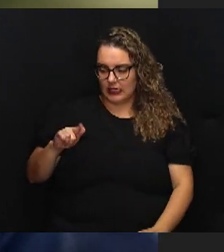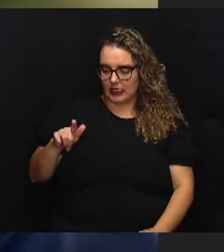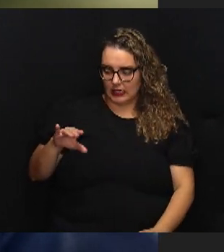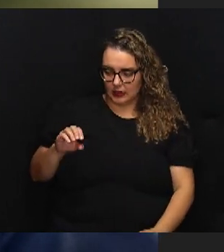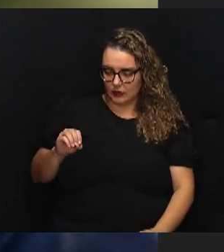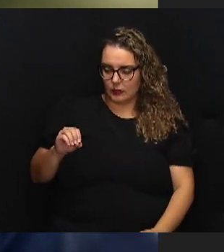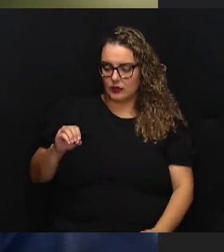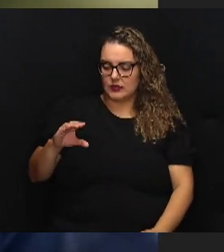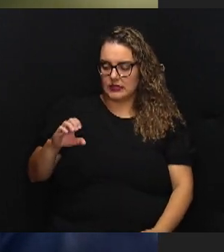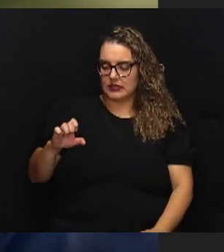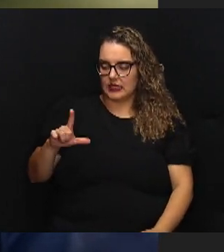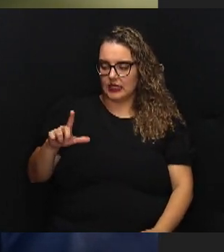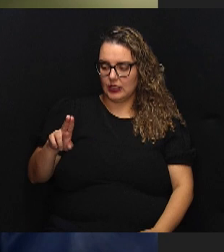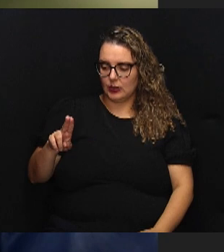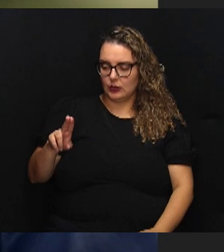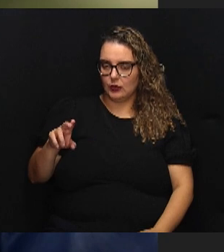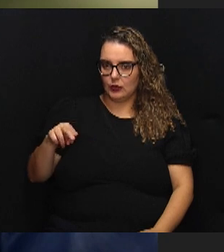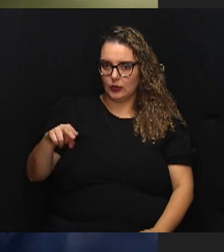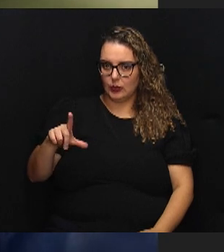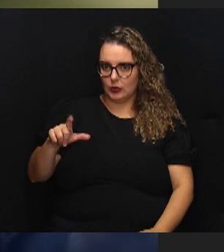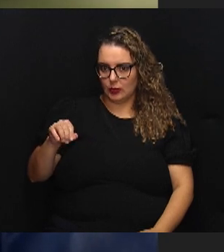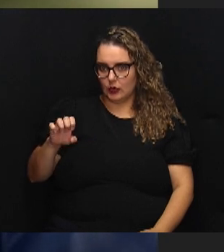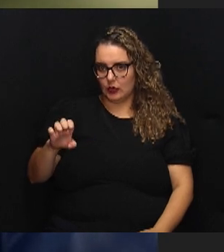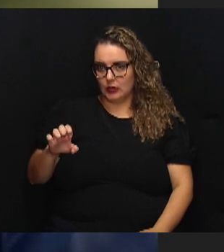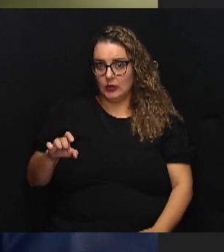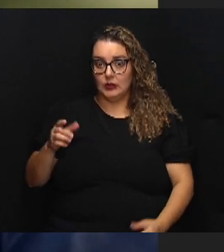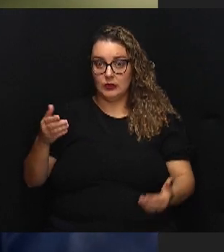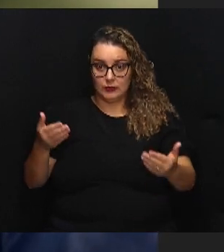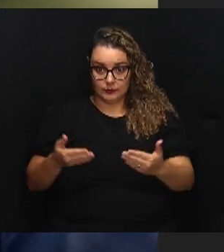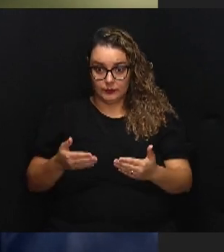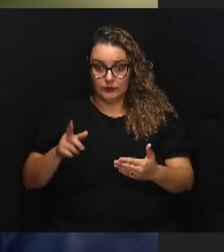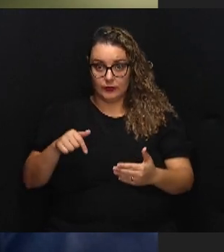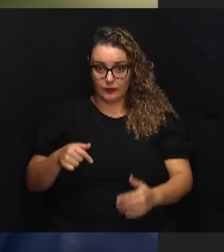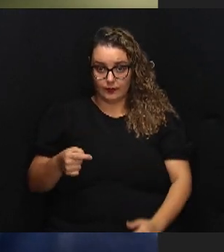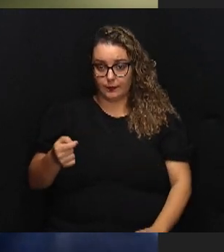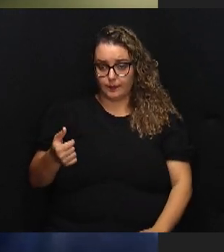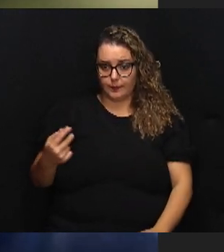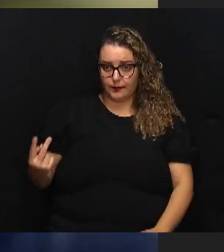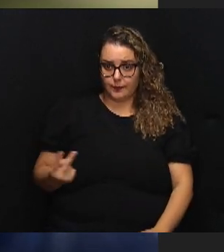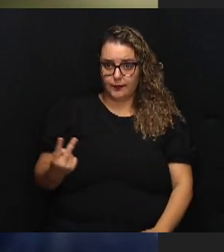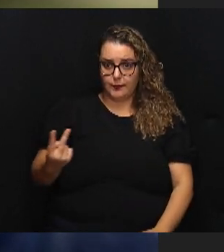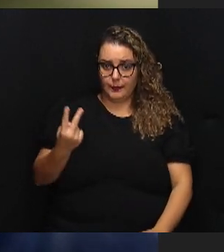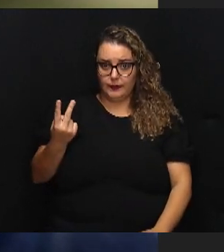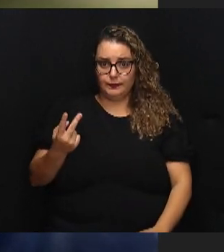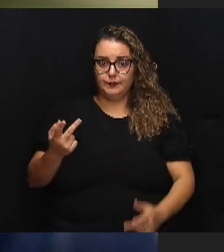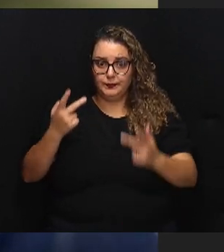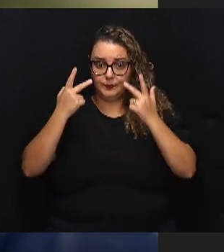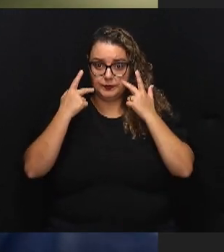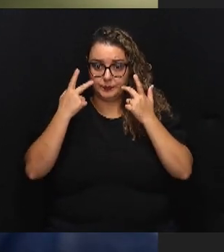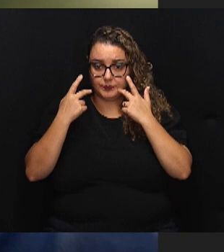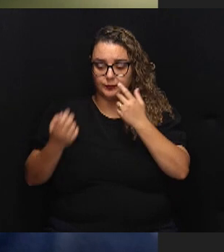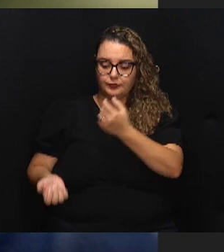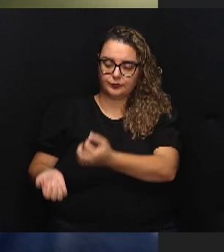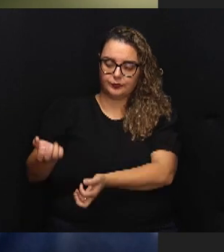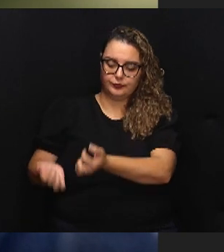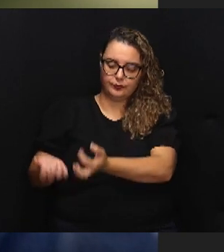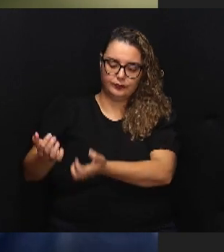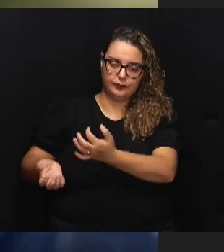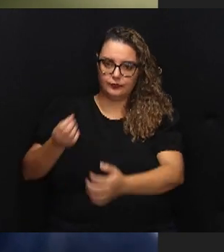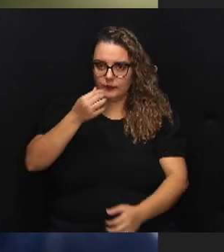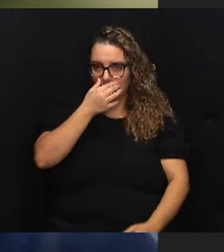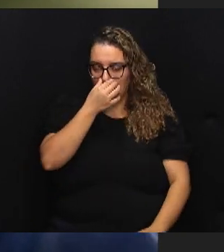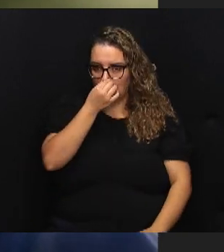que são resíduos hoje que são pouco valorizados, que são geralmente queimados, podem